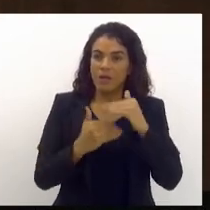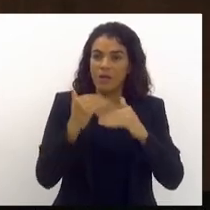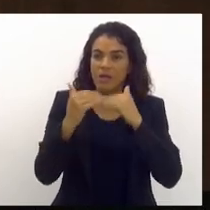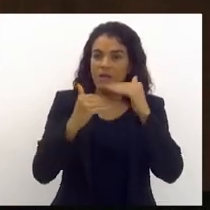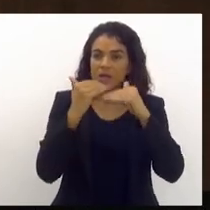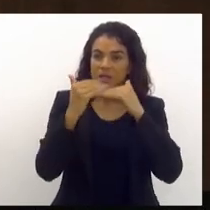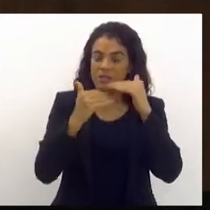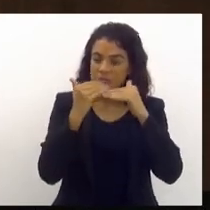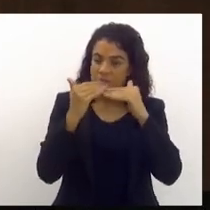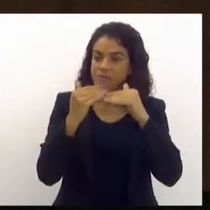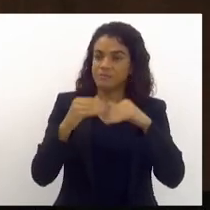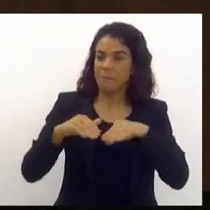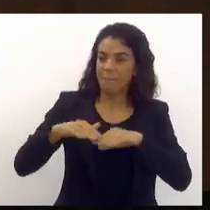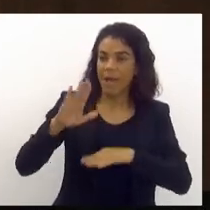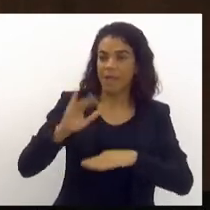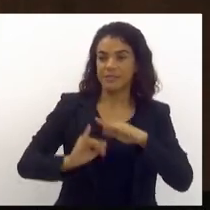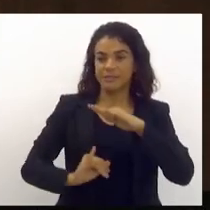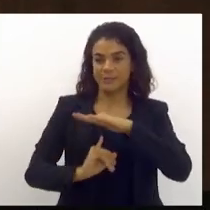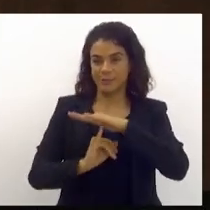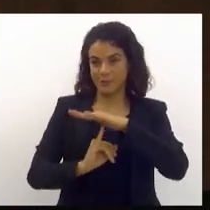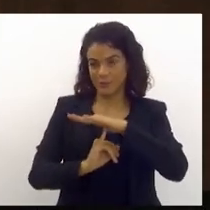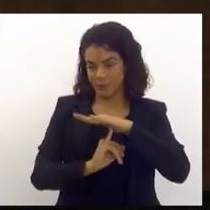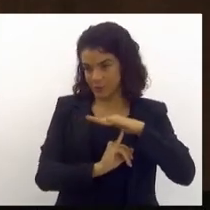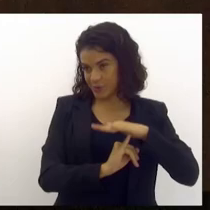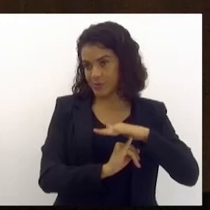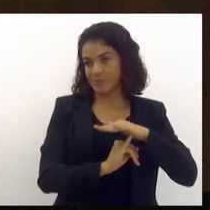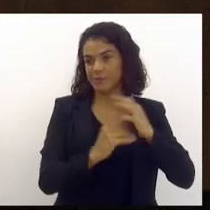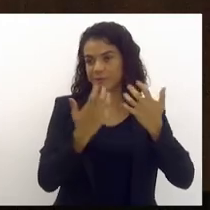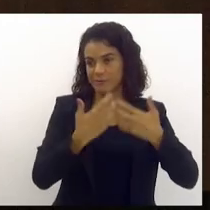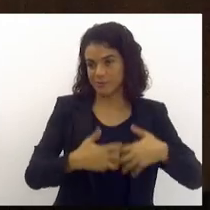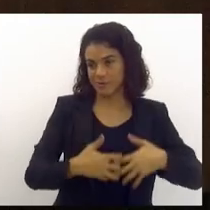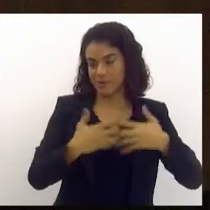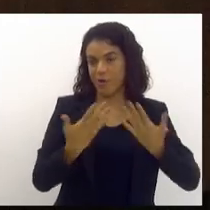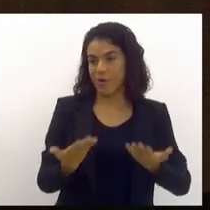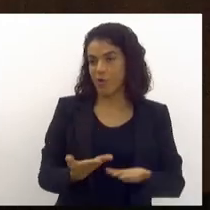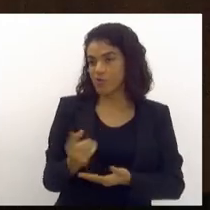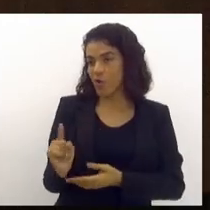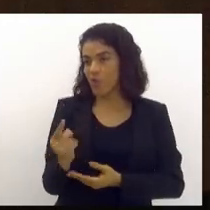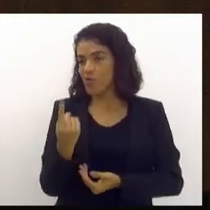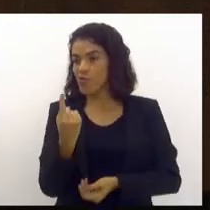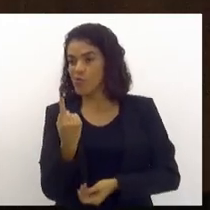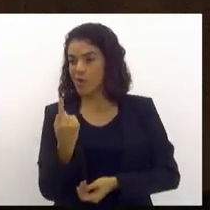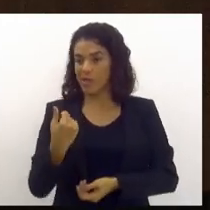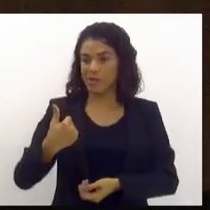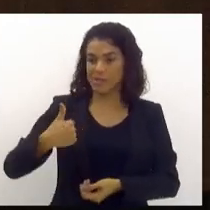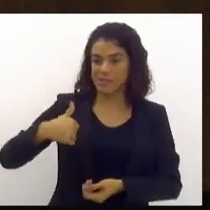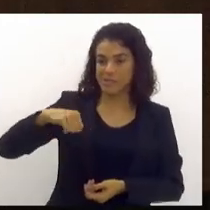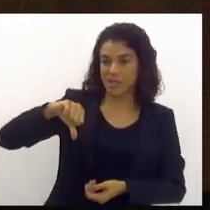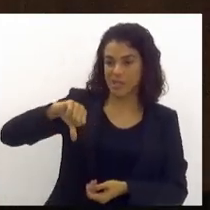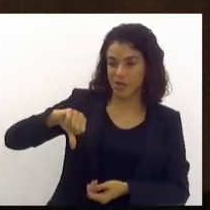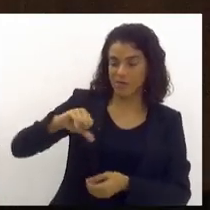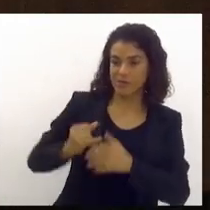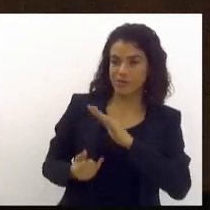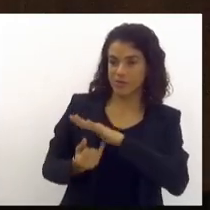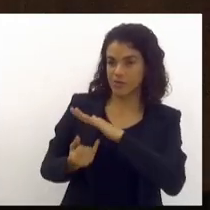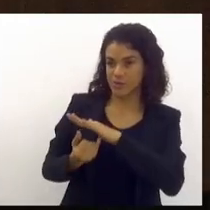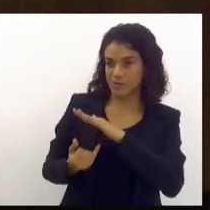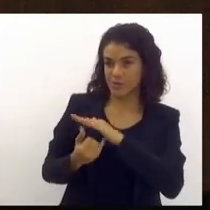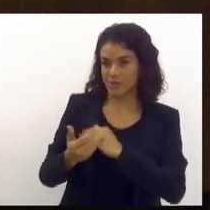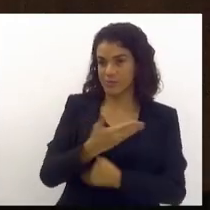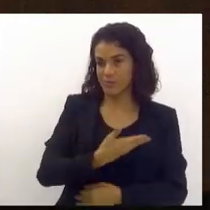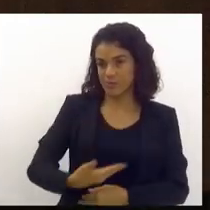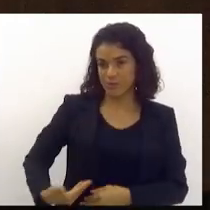e colocar mais instituições de longa permanência para funcionar. Hoje só temos apenas 19 instituições públicas estadual